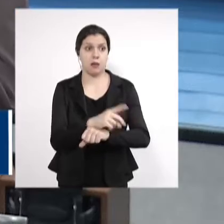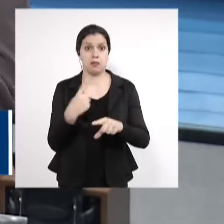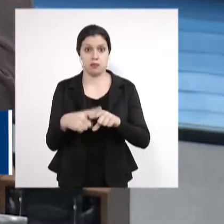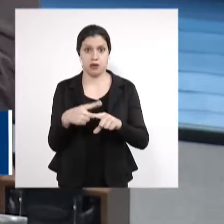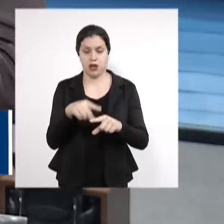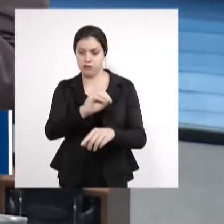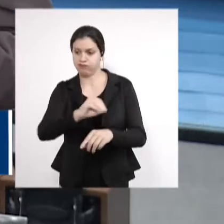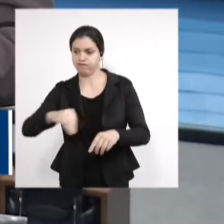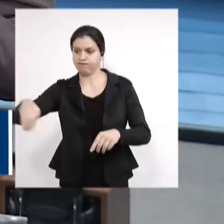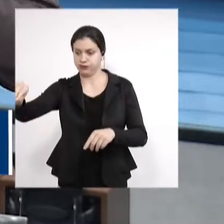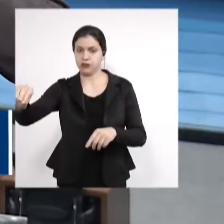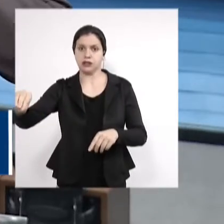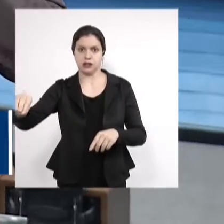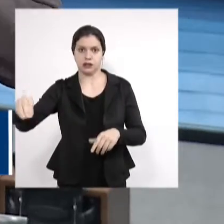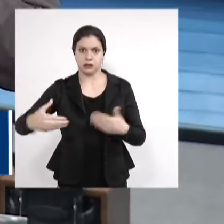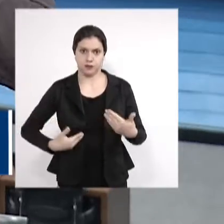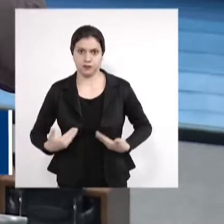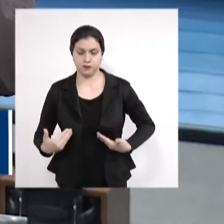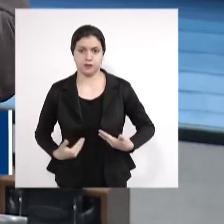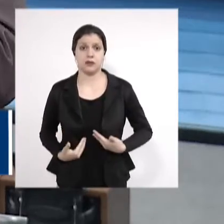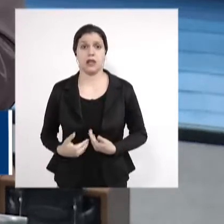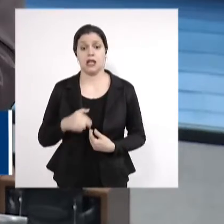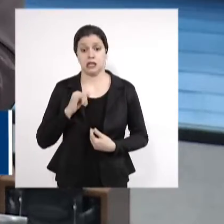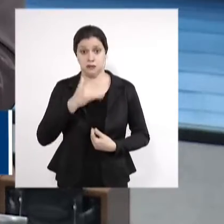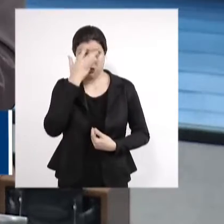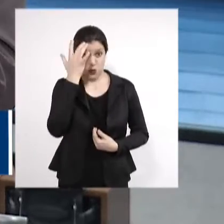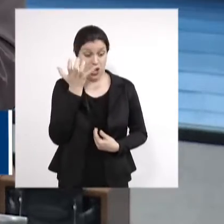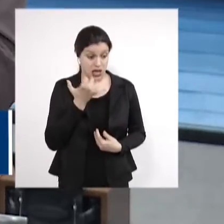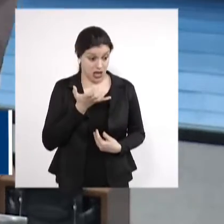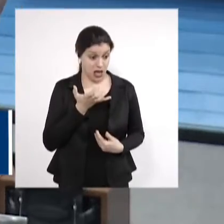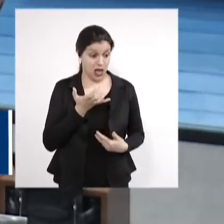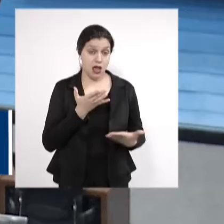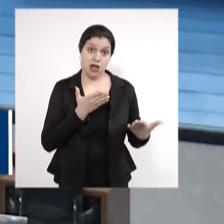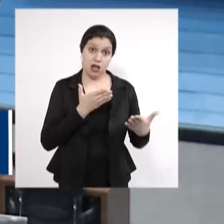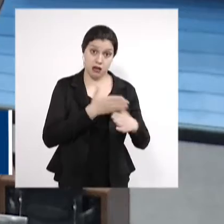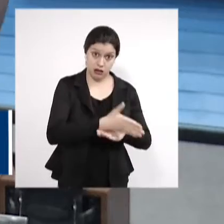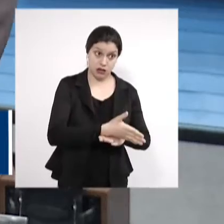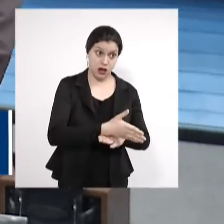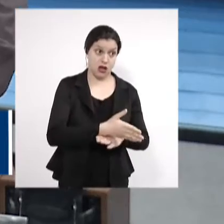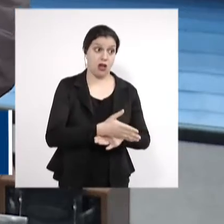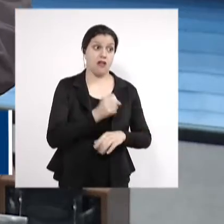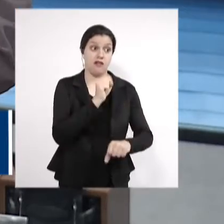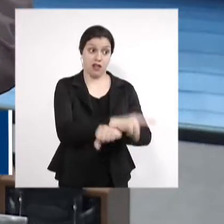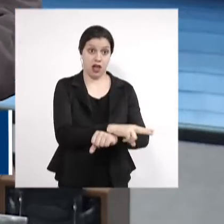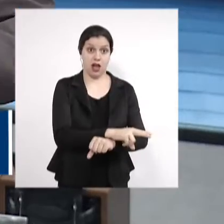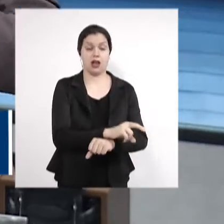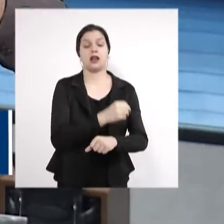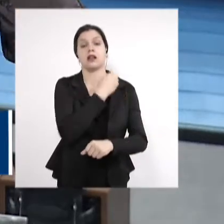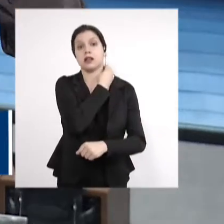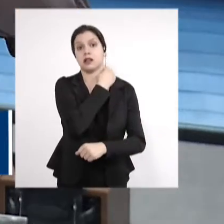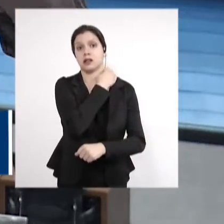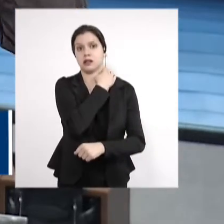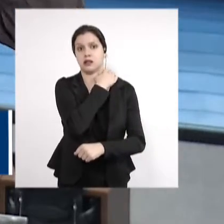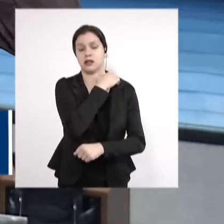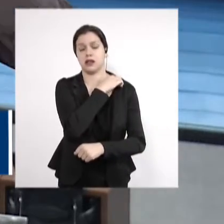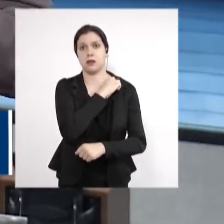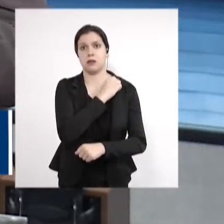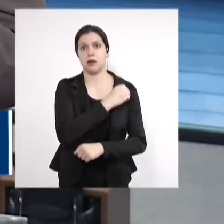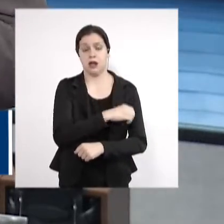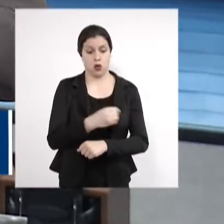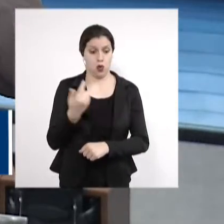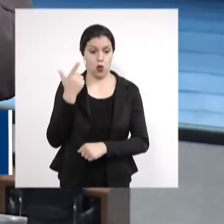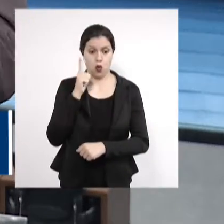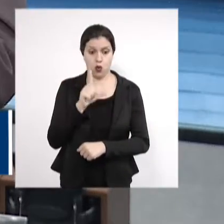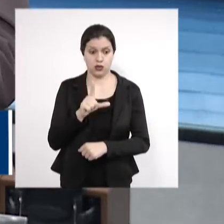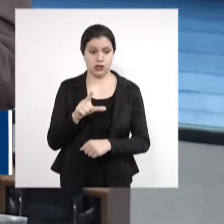remoção, né? Quem quiser concorrer a essa vaga, ou porque houve uma promoção, vagou também. Quem quiser concorrer para ser